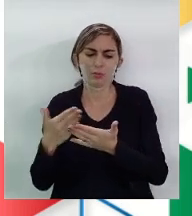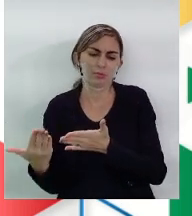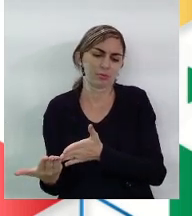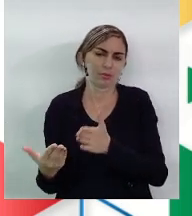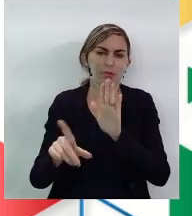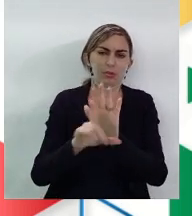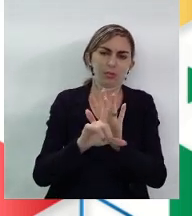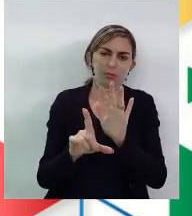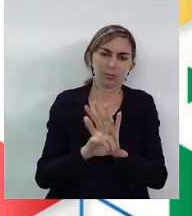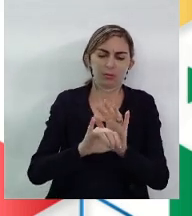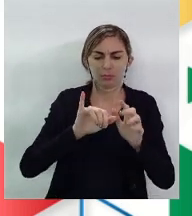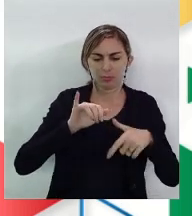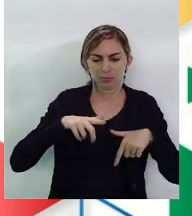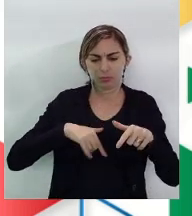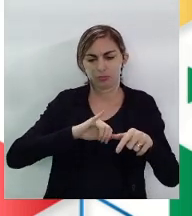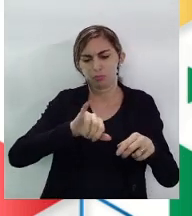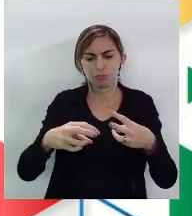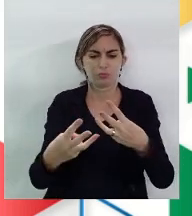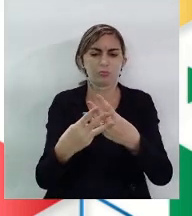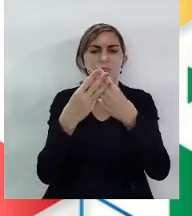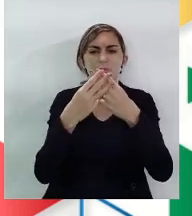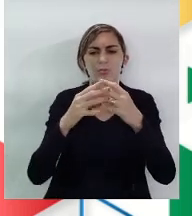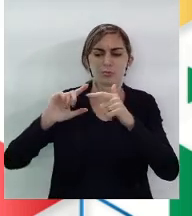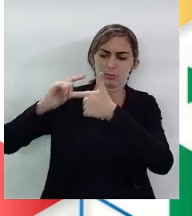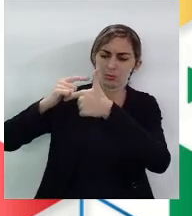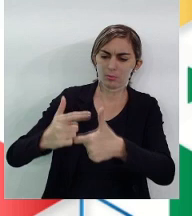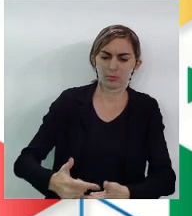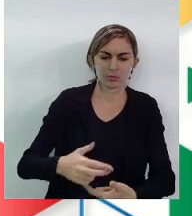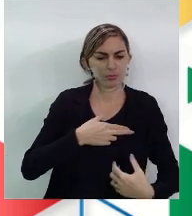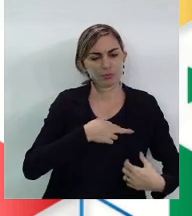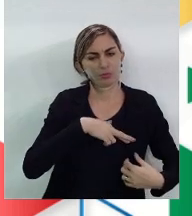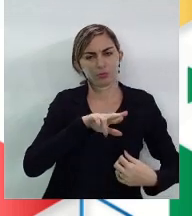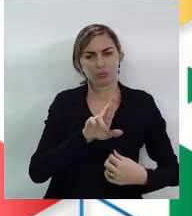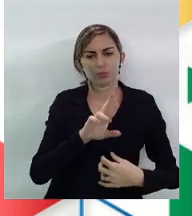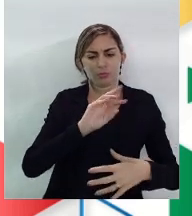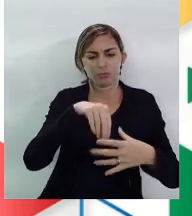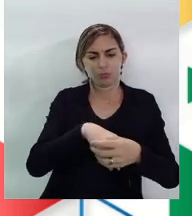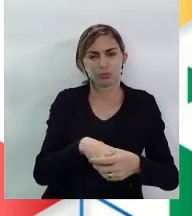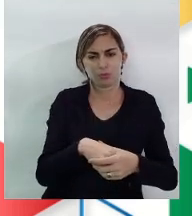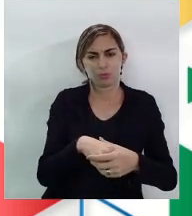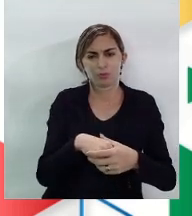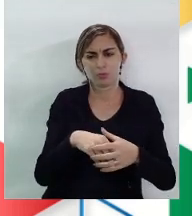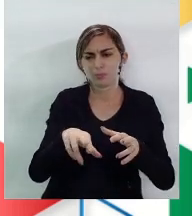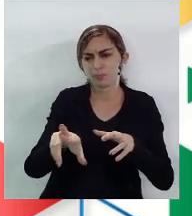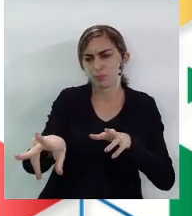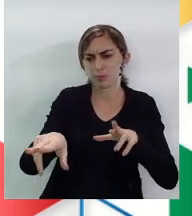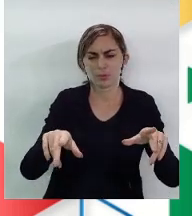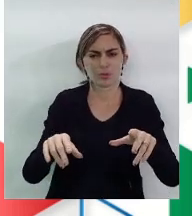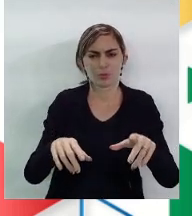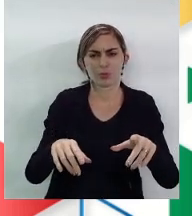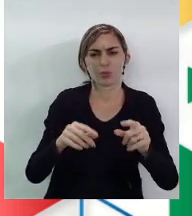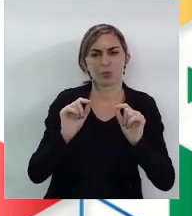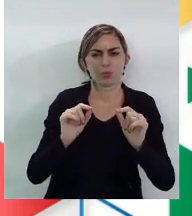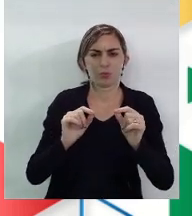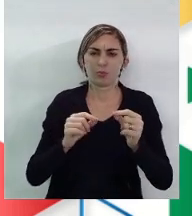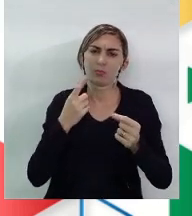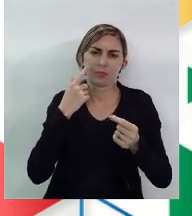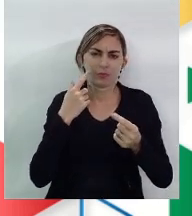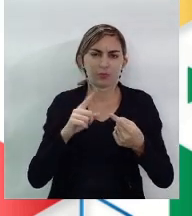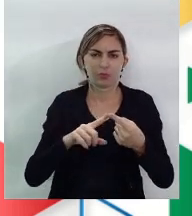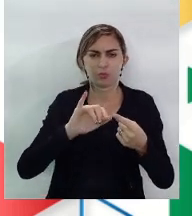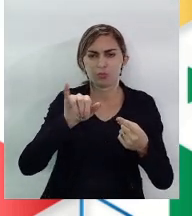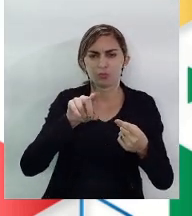as leis judaicas. As tradições religiosas dentro das ramificações judaicas são, vamos